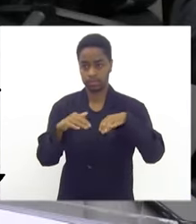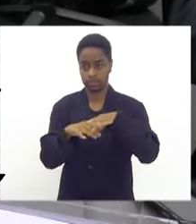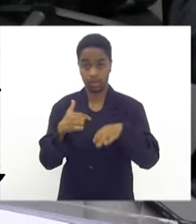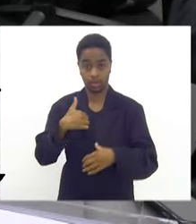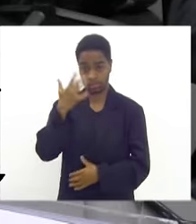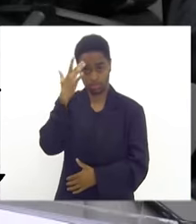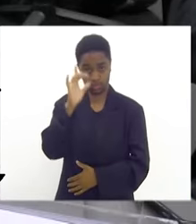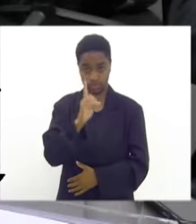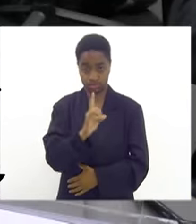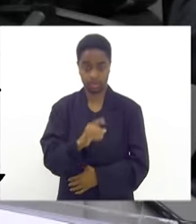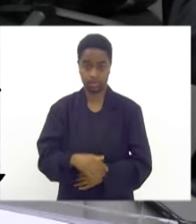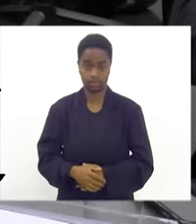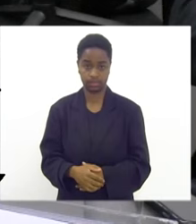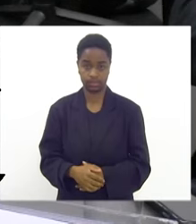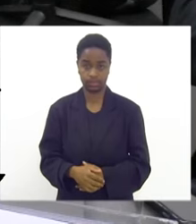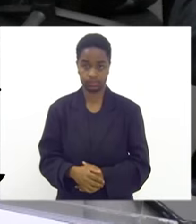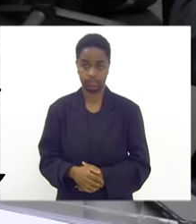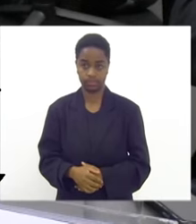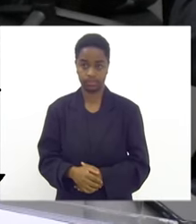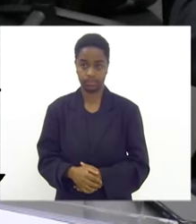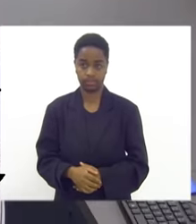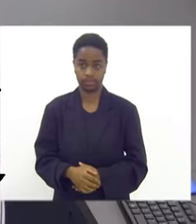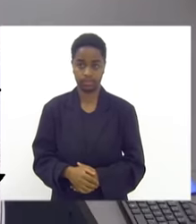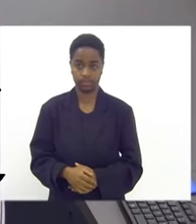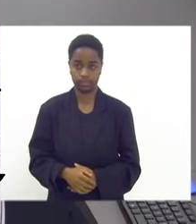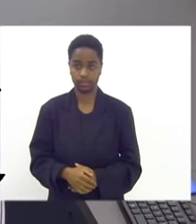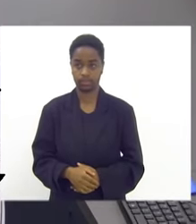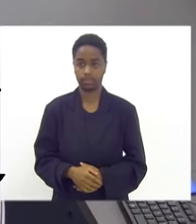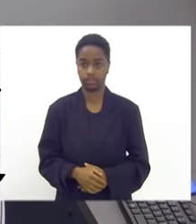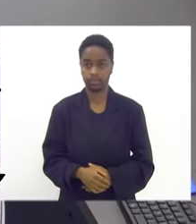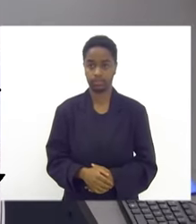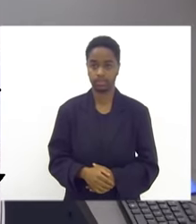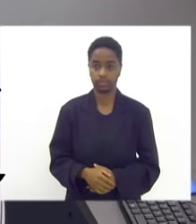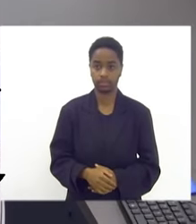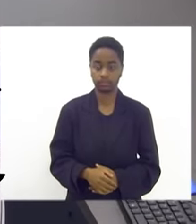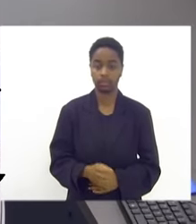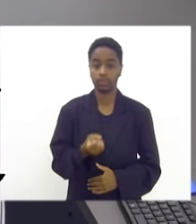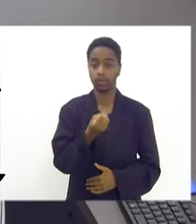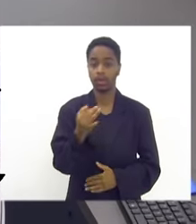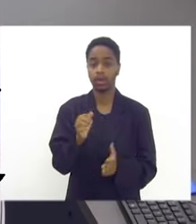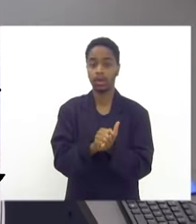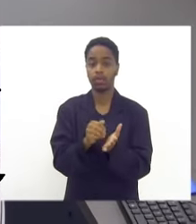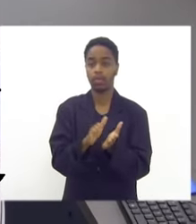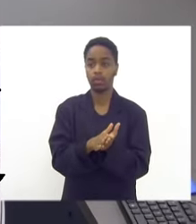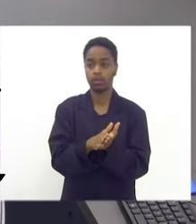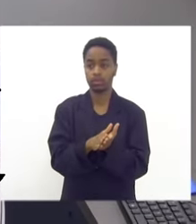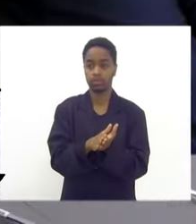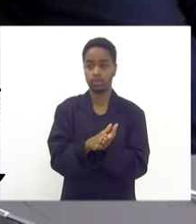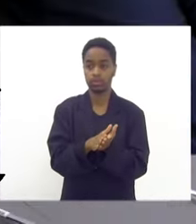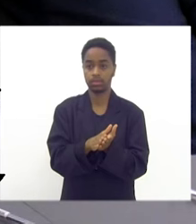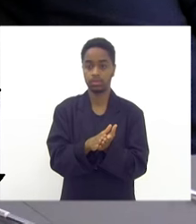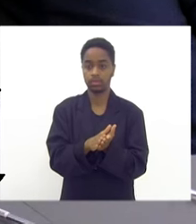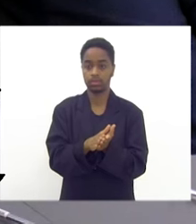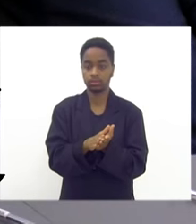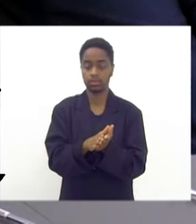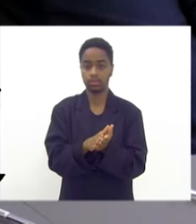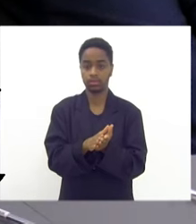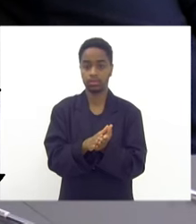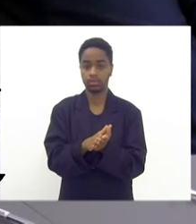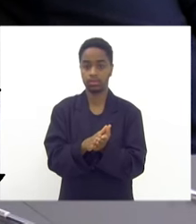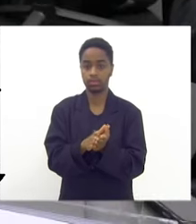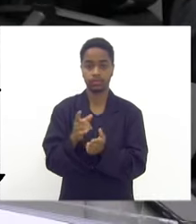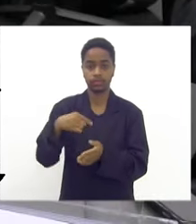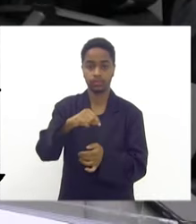tenho esse dado nó essa pergunta que não responderam quantoas multas foram aplicadas foram aplicadas